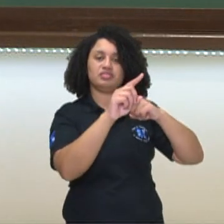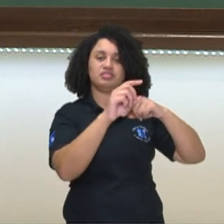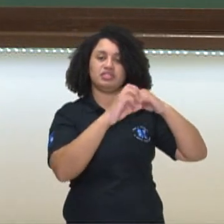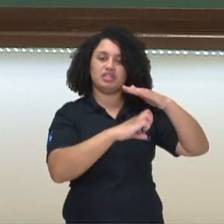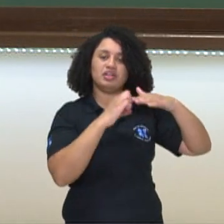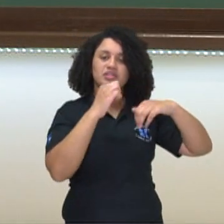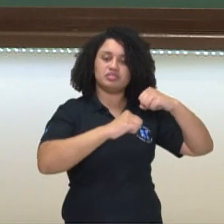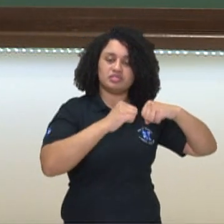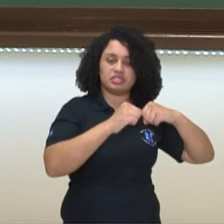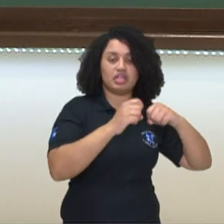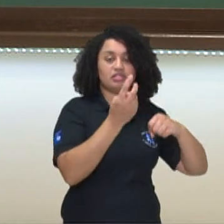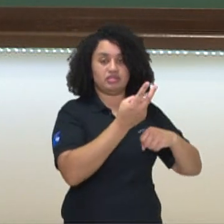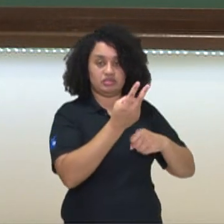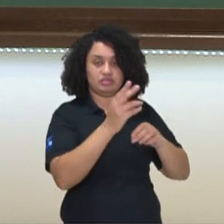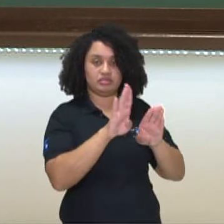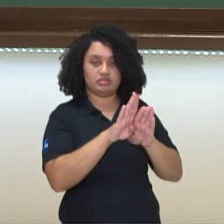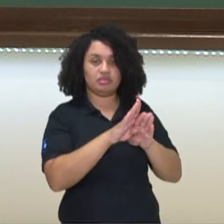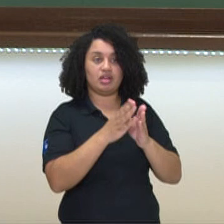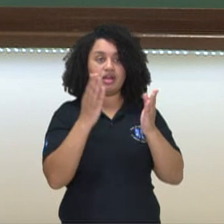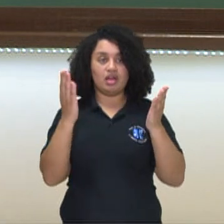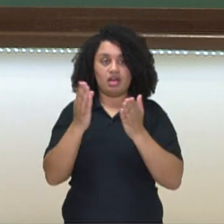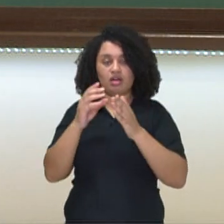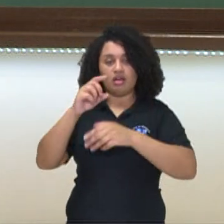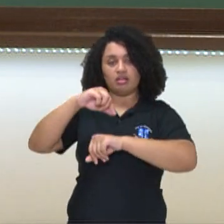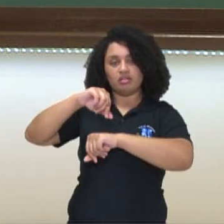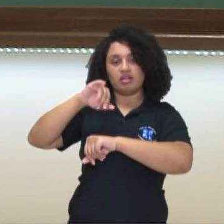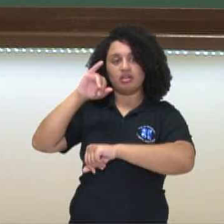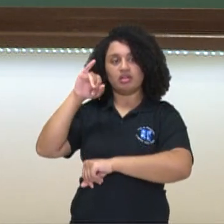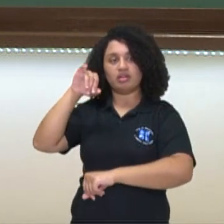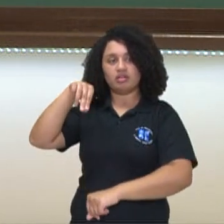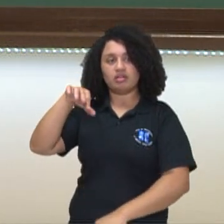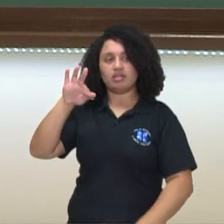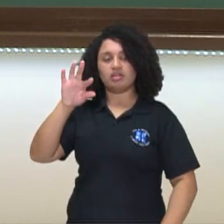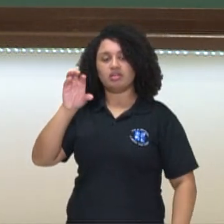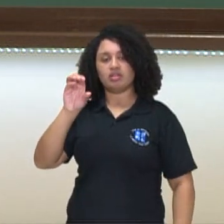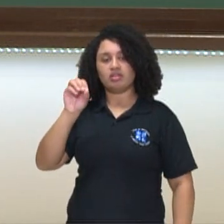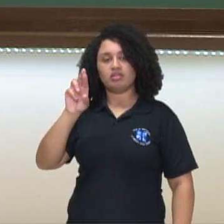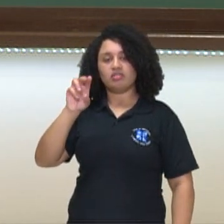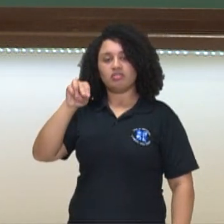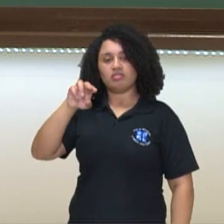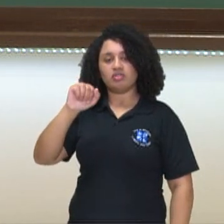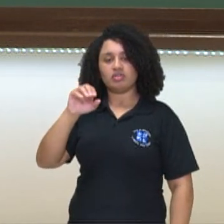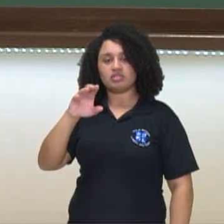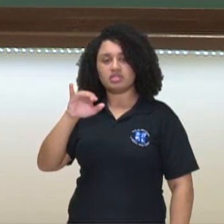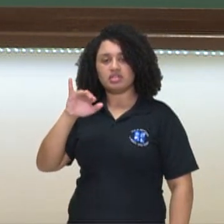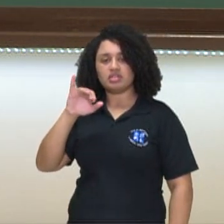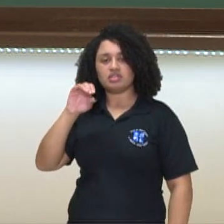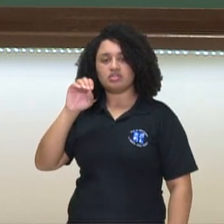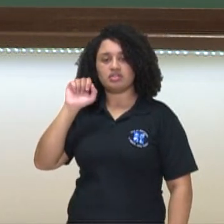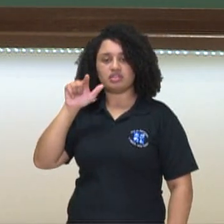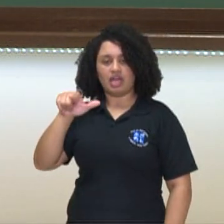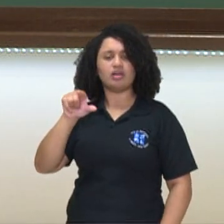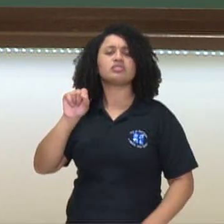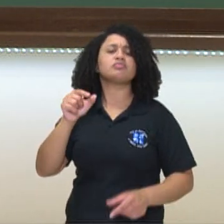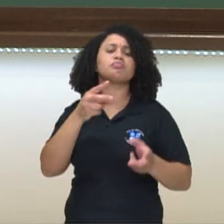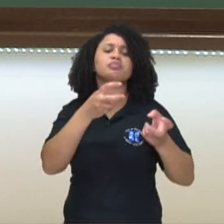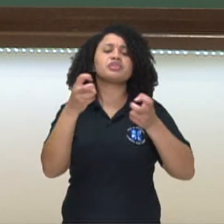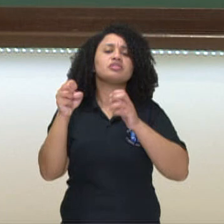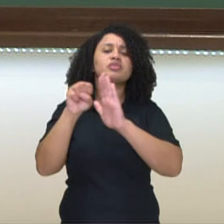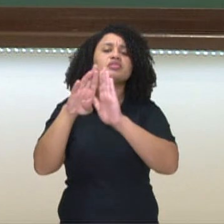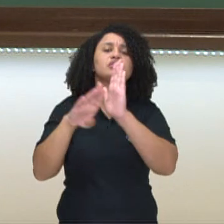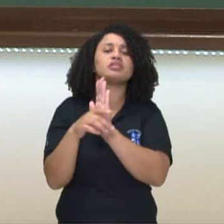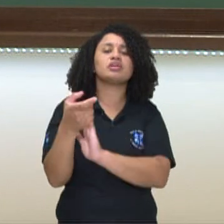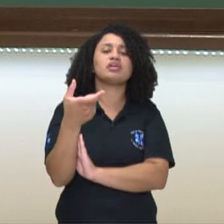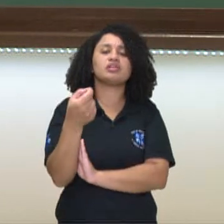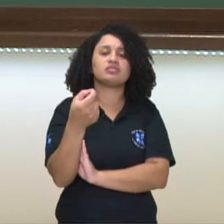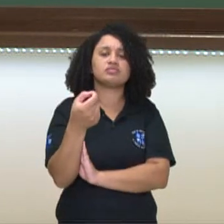Já quando falamos do capitalismo informacional, nós já temos outras preocupações. Percebeu-se já em pleno século XX que